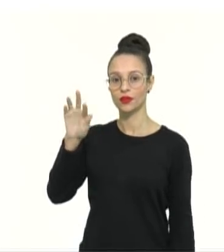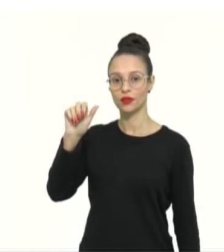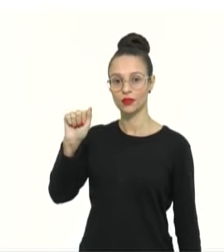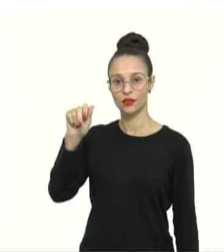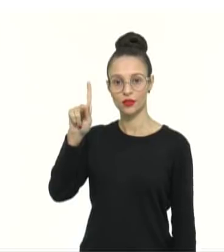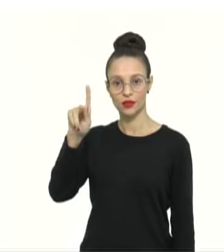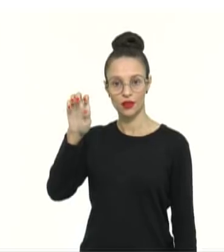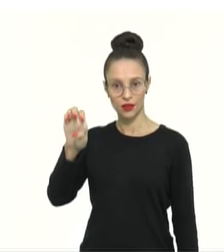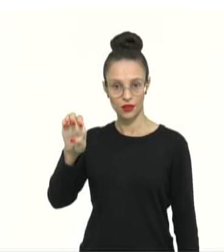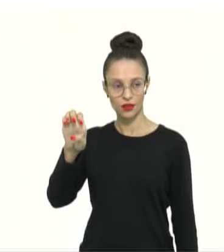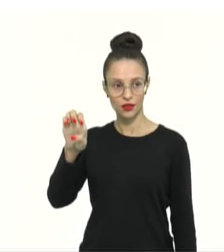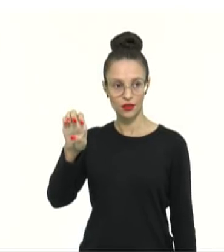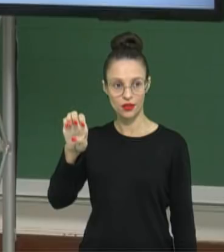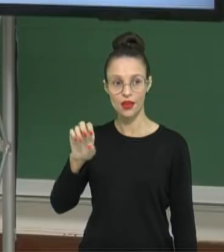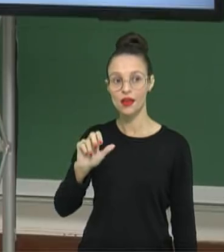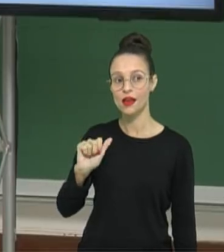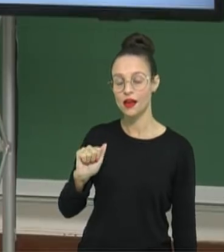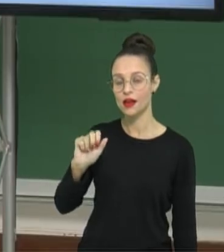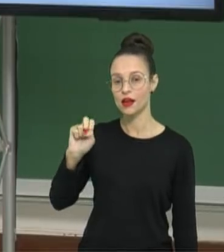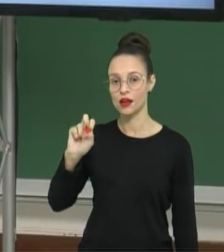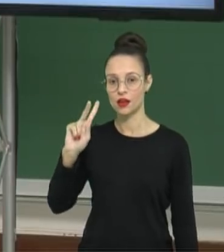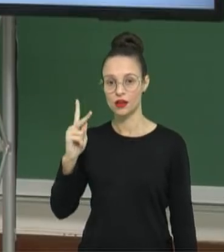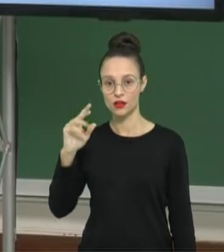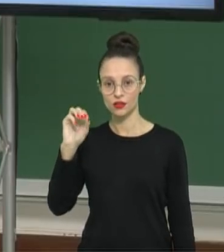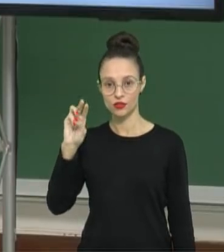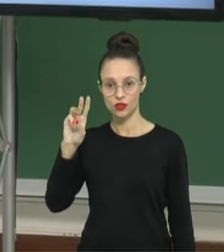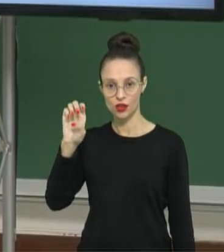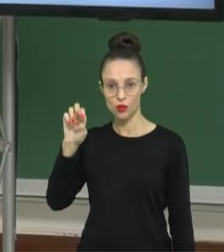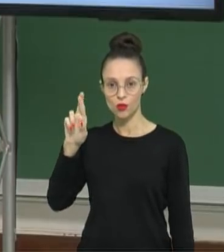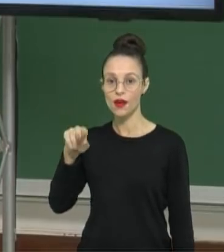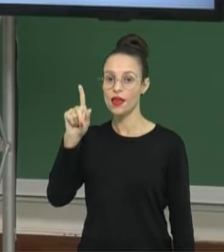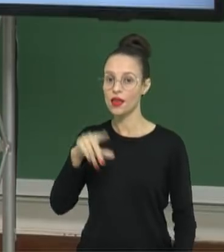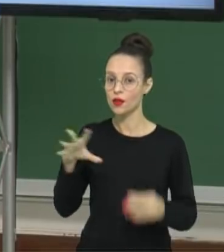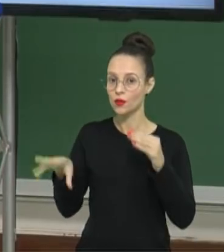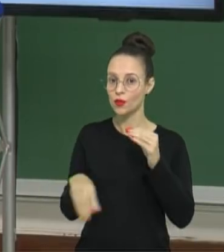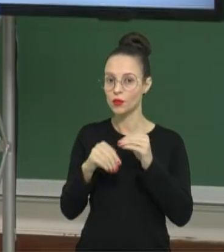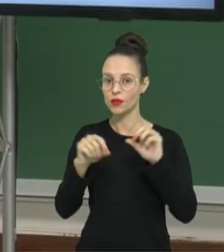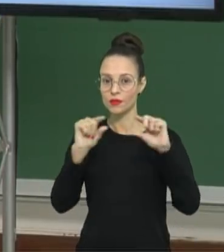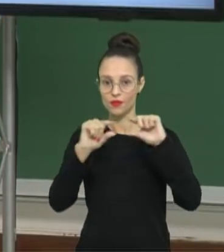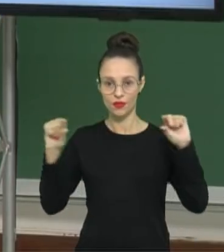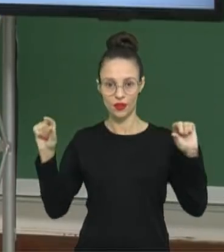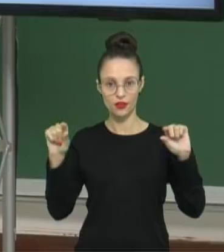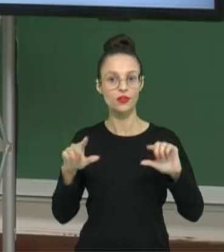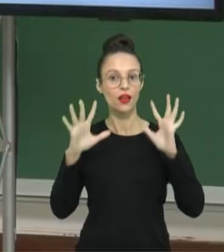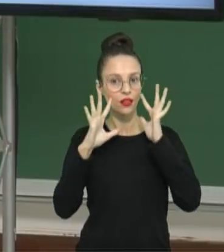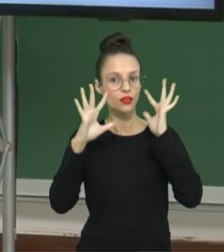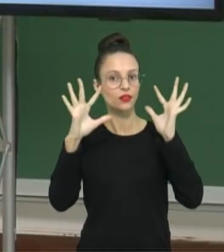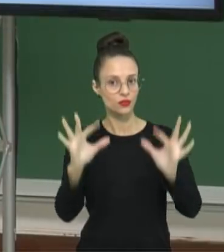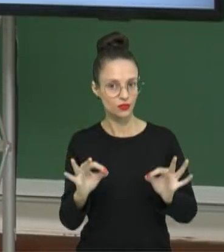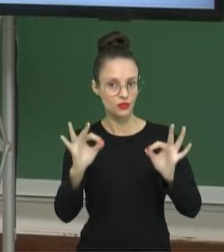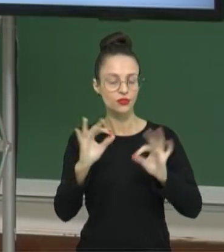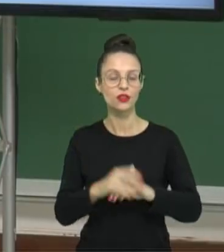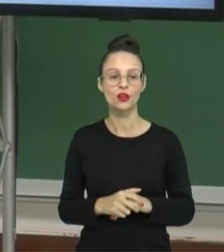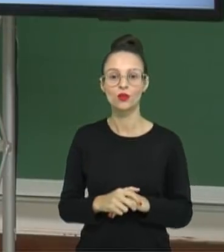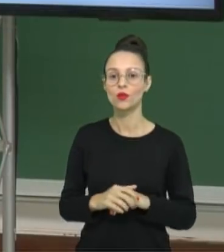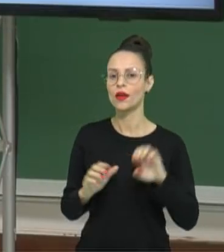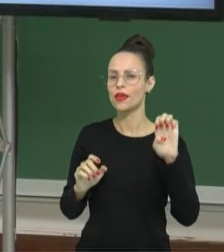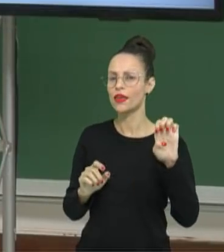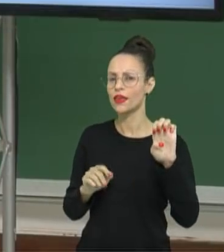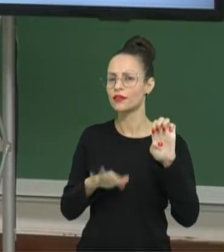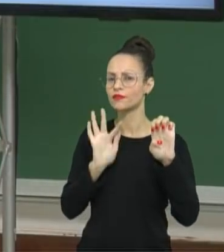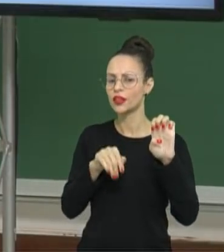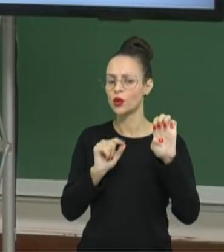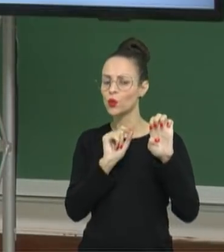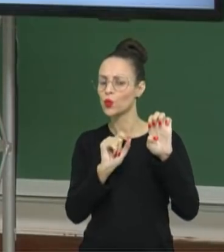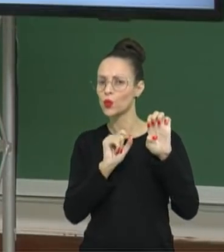take. A shower é o complemento da frase, ok? Então, presta atenção que ele termina em E. O que a gente precisa